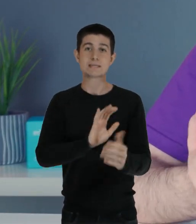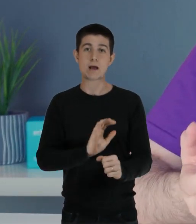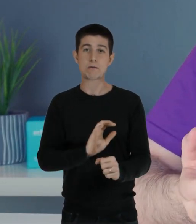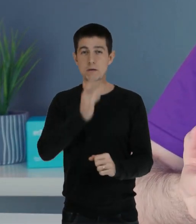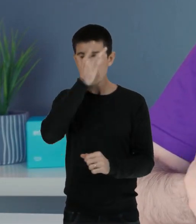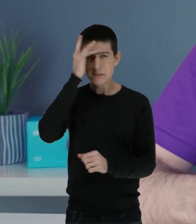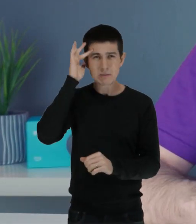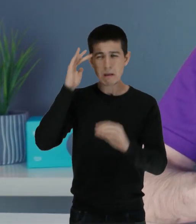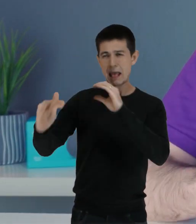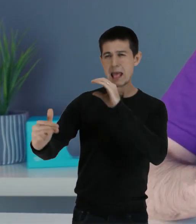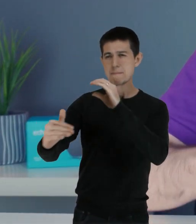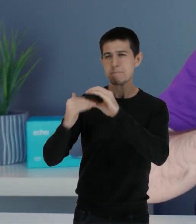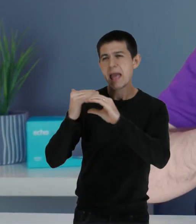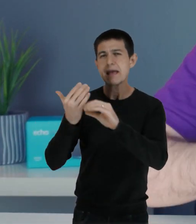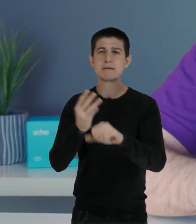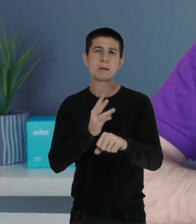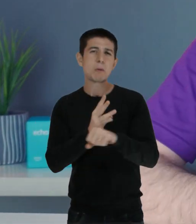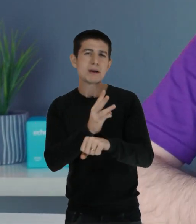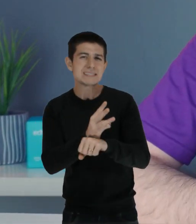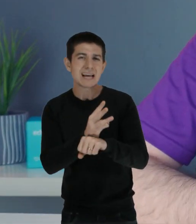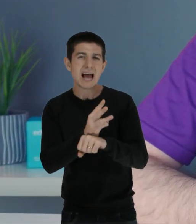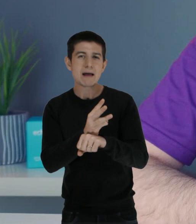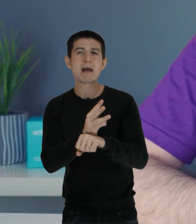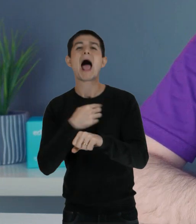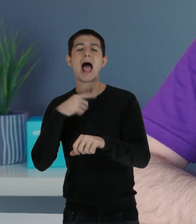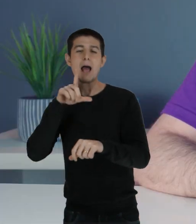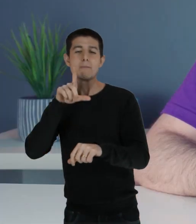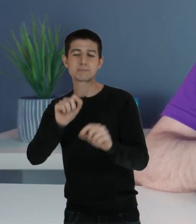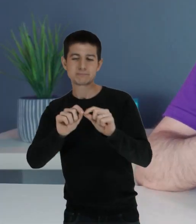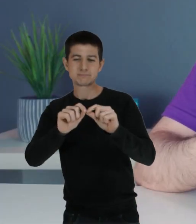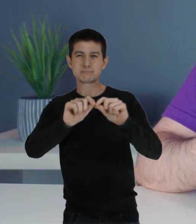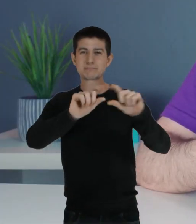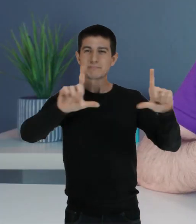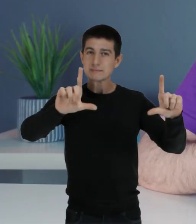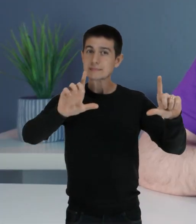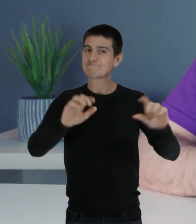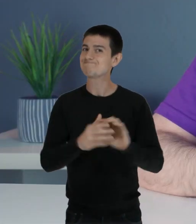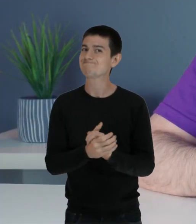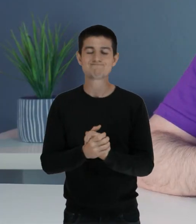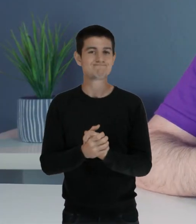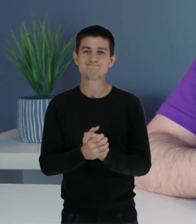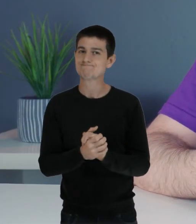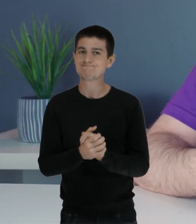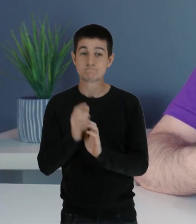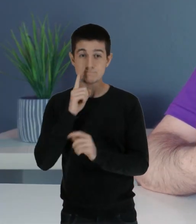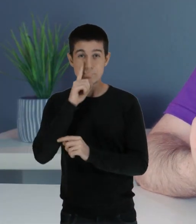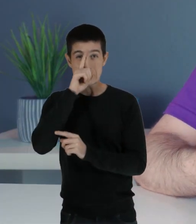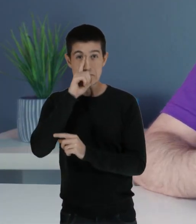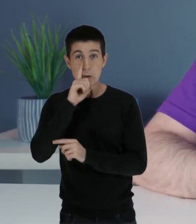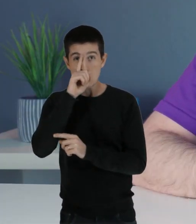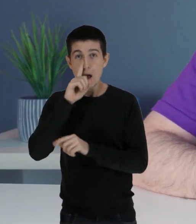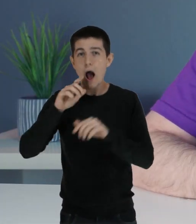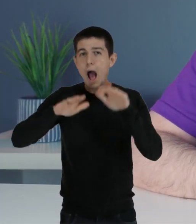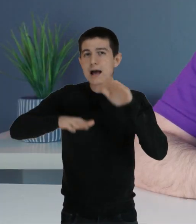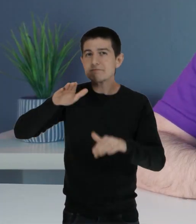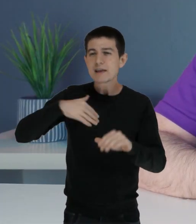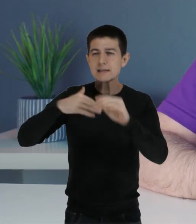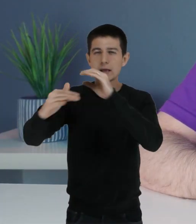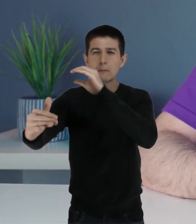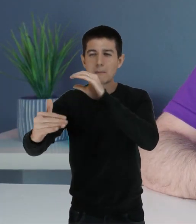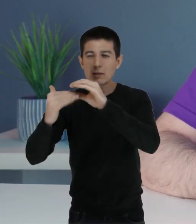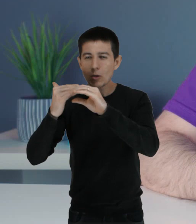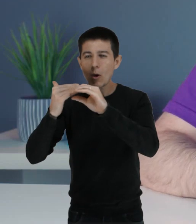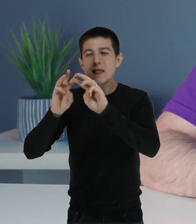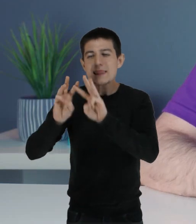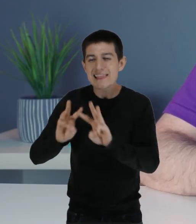enviados por mensagens ou até mesmo por e-mails com promoções. Eles podem te redirecionar para sites falsos, muito parecidos com